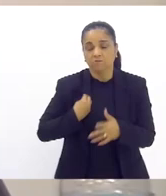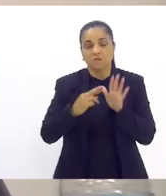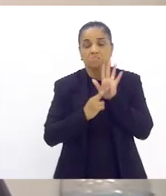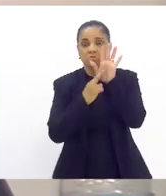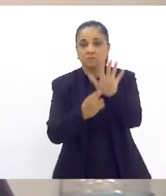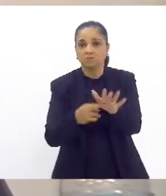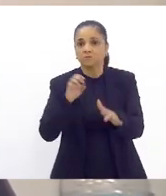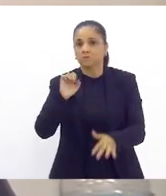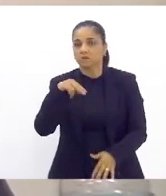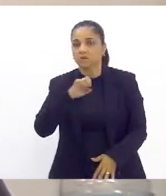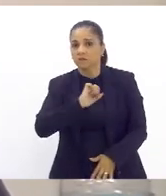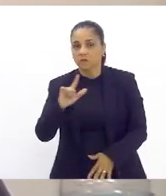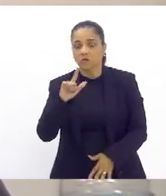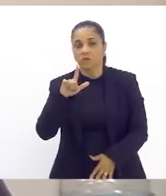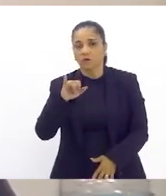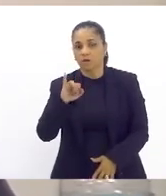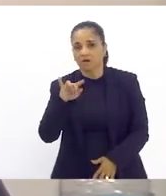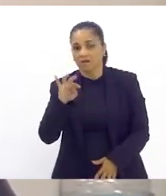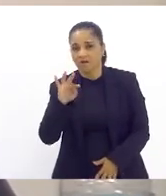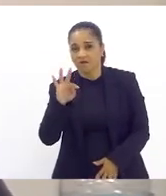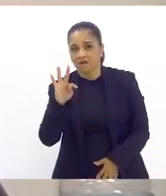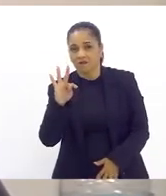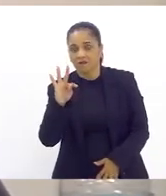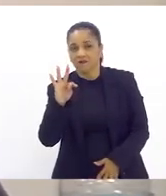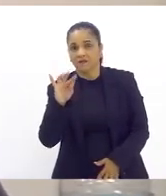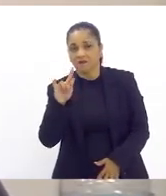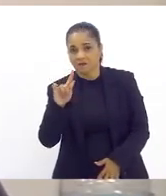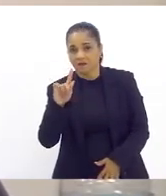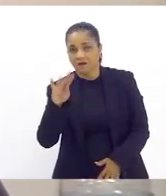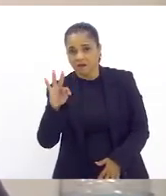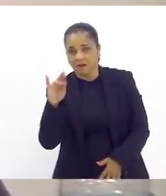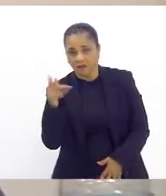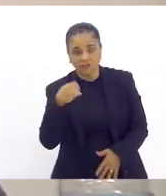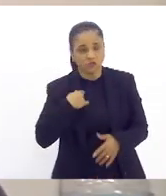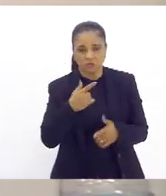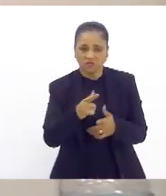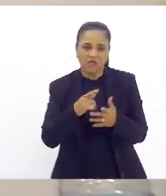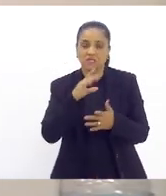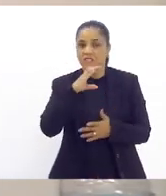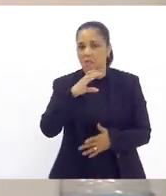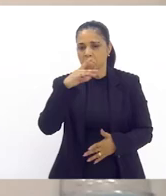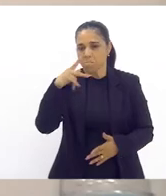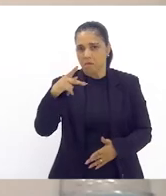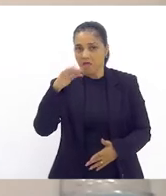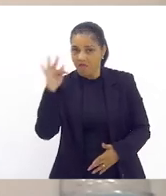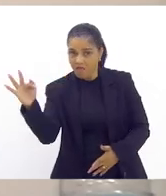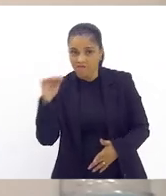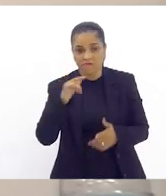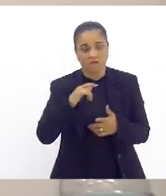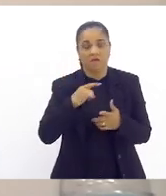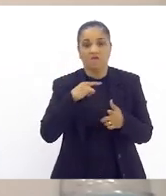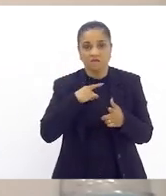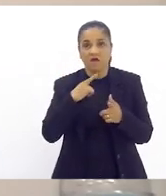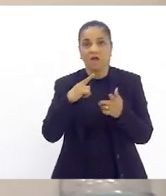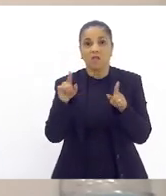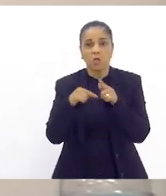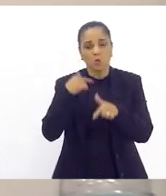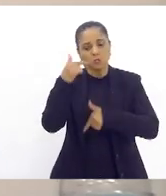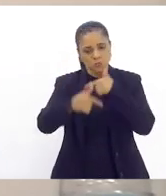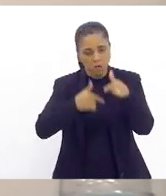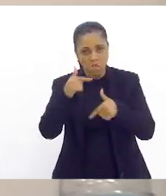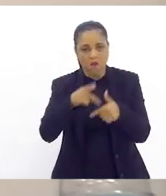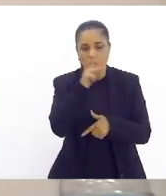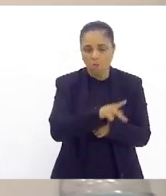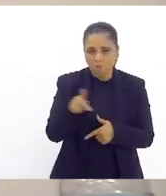e da Light e colocar aqui a minha fala não vai no CPF vai no CNPJ antes de ser Deputado sou professor logo um trabalhador e Respeito